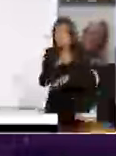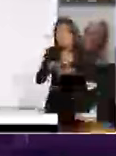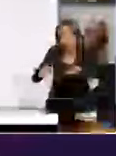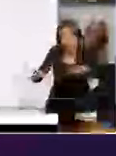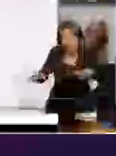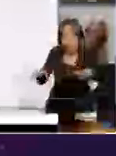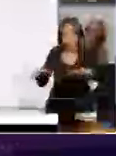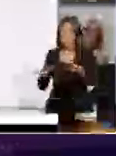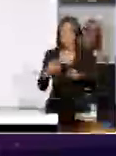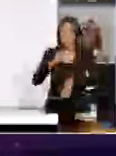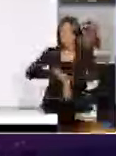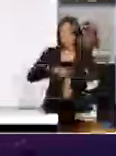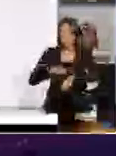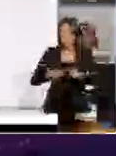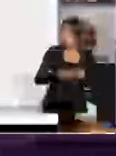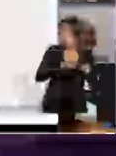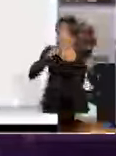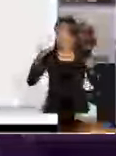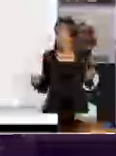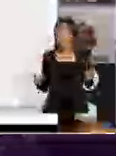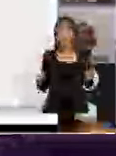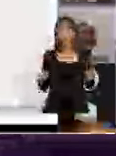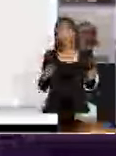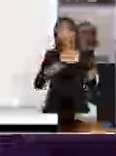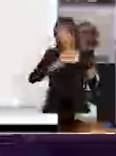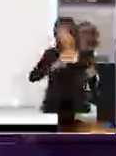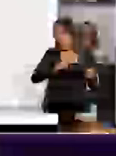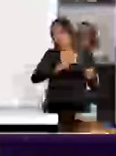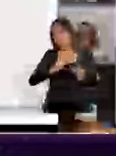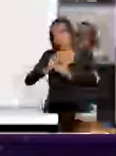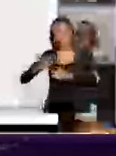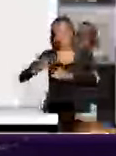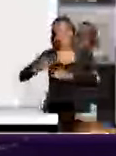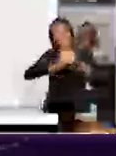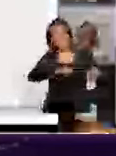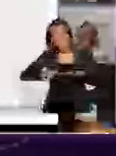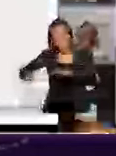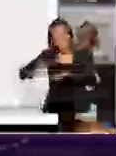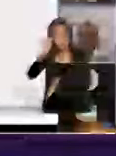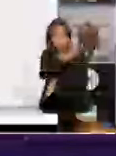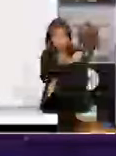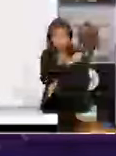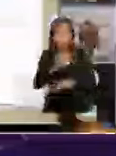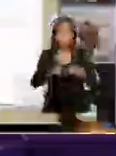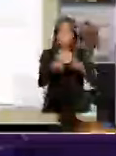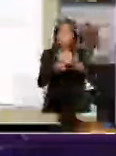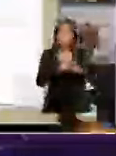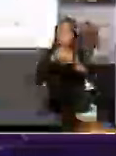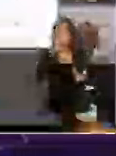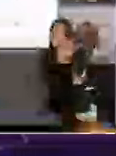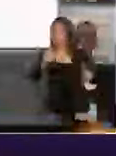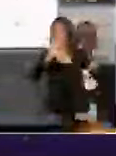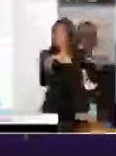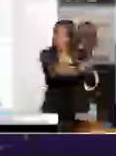tempo de intervalo entre 8 e 12 semanas e com relação apenas ao subgrupo de doença crônica. E